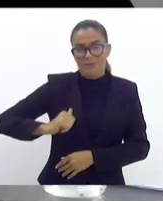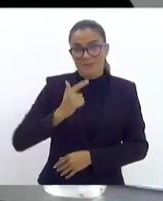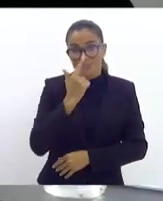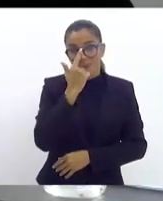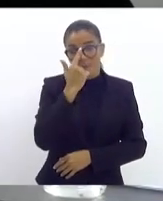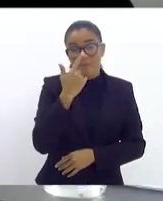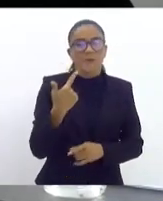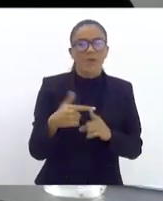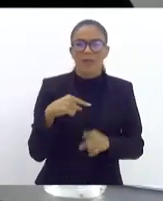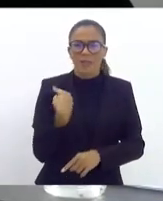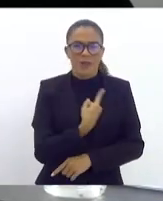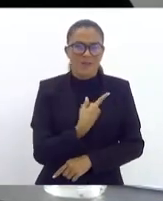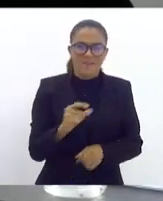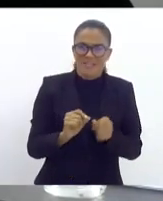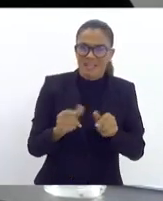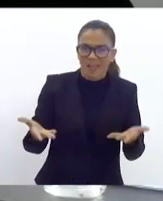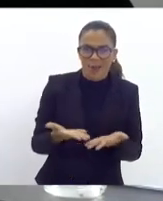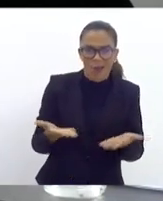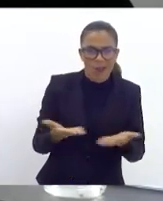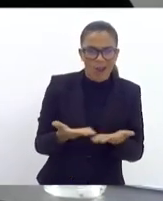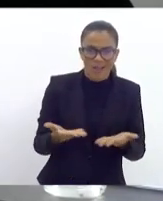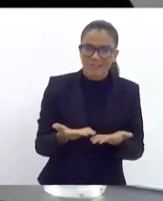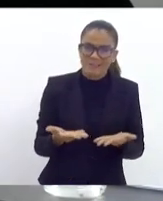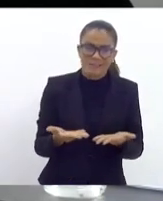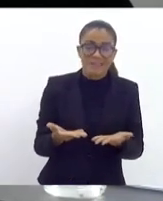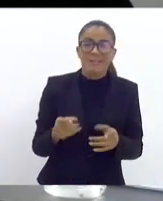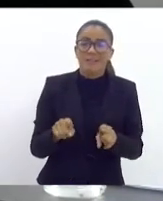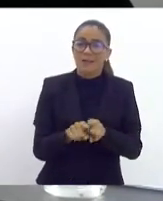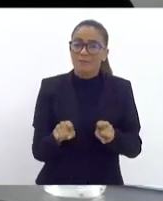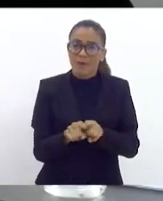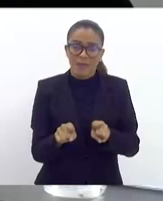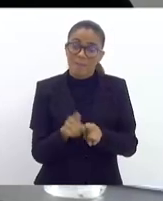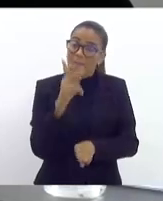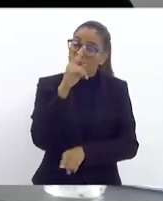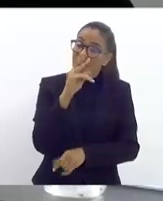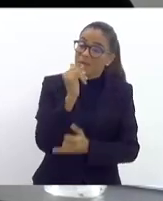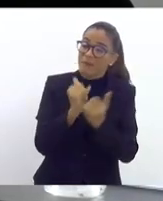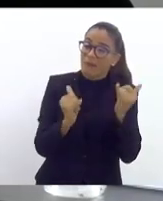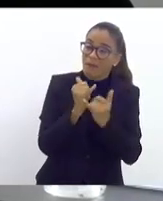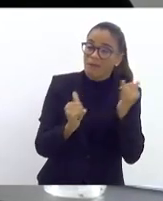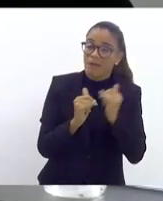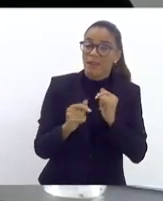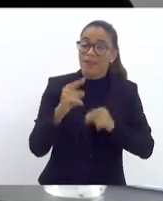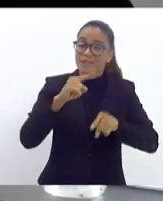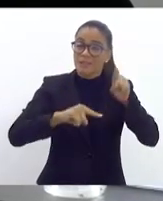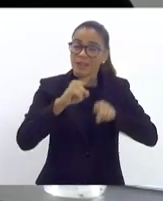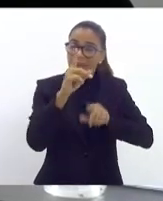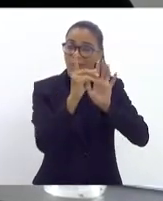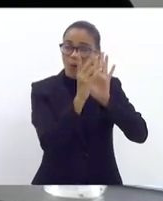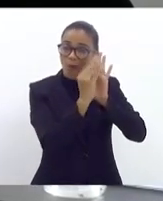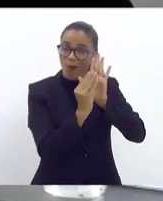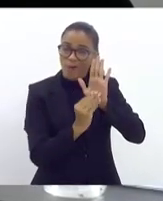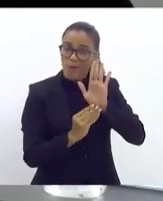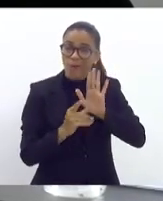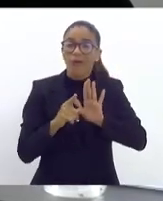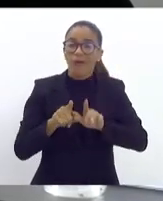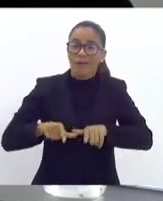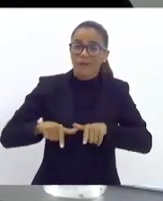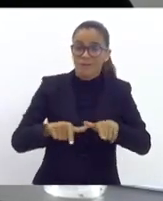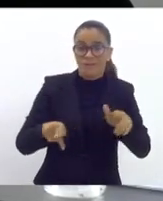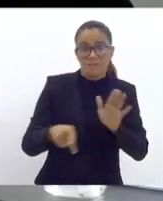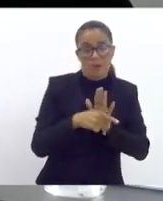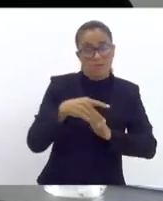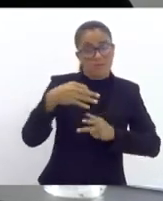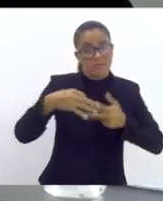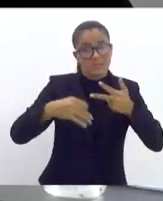a gente nem poderia fazer nesse momento de regime tão pouco me parece que a matéria é de iniciativa do Poder